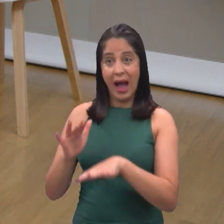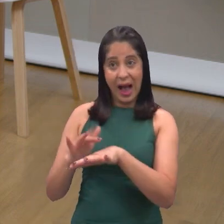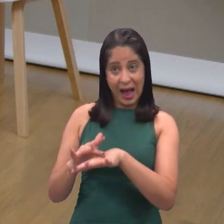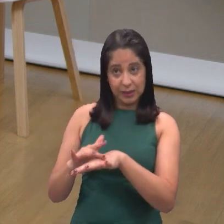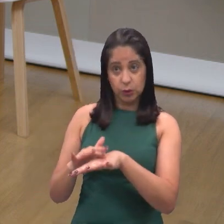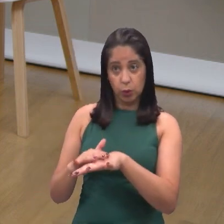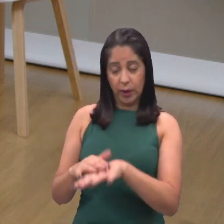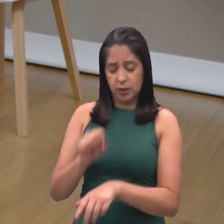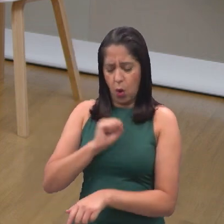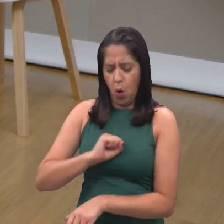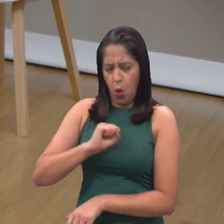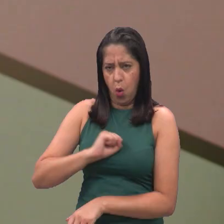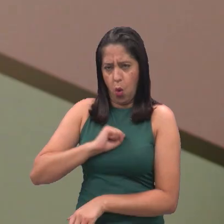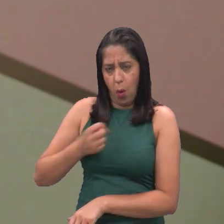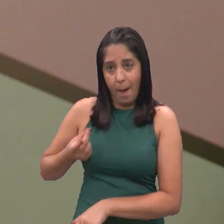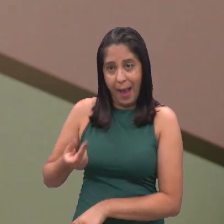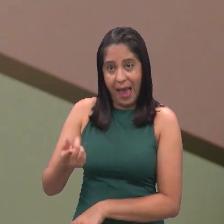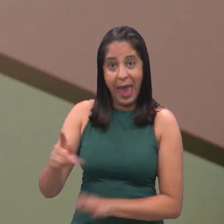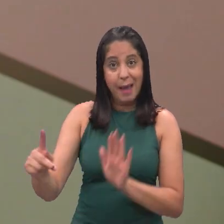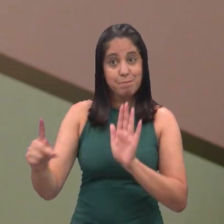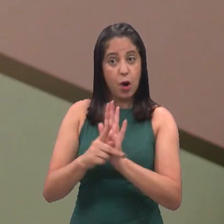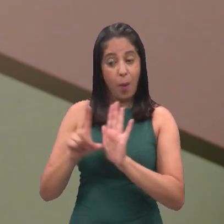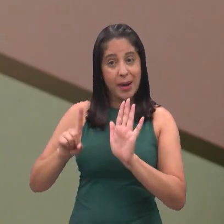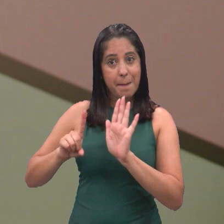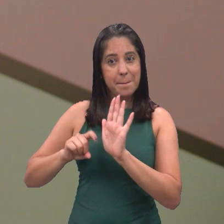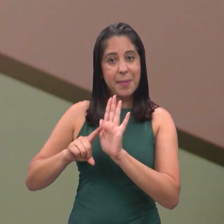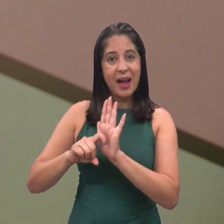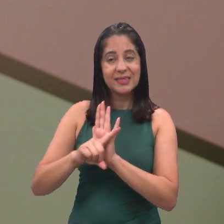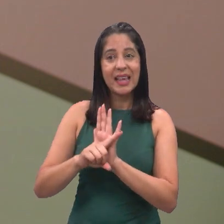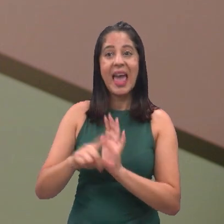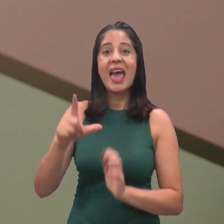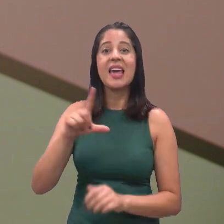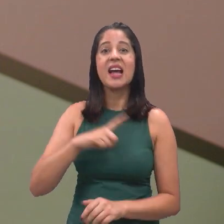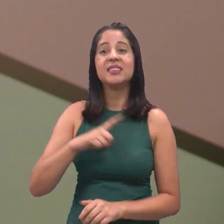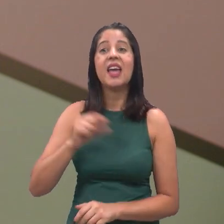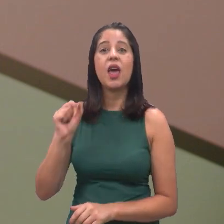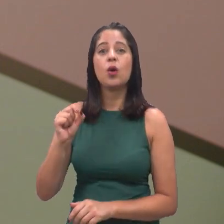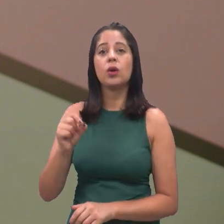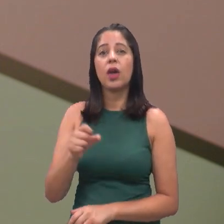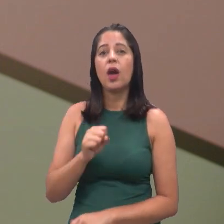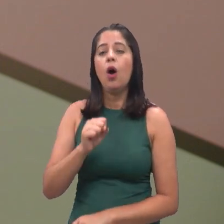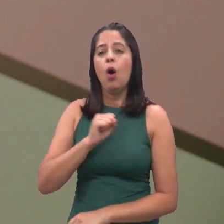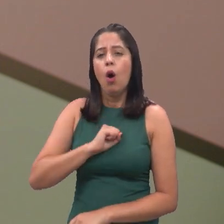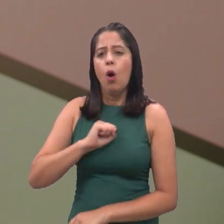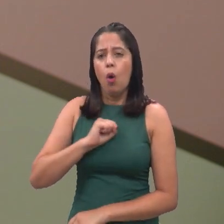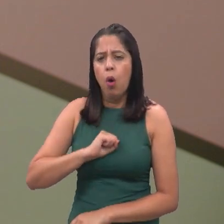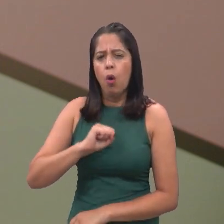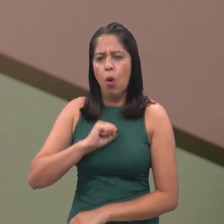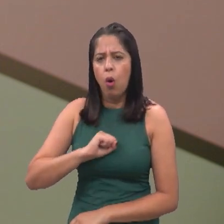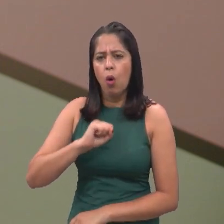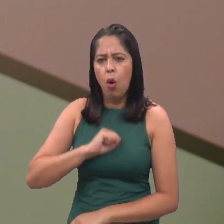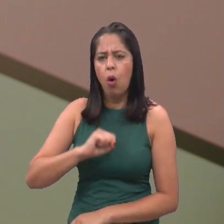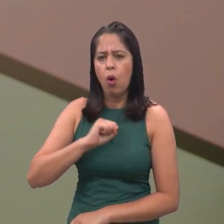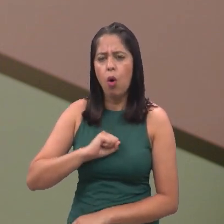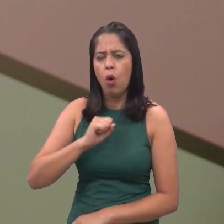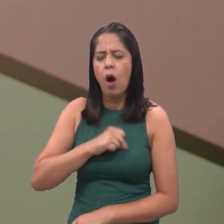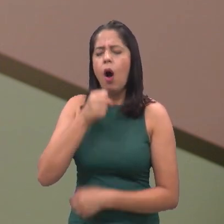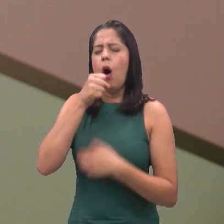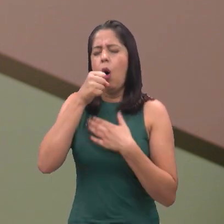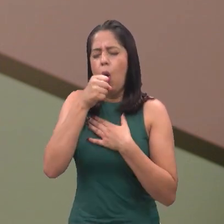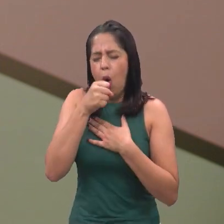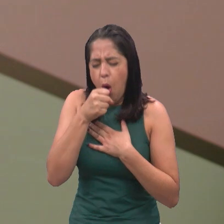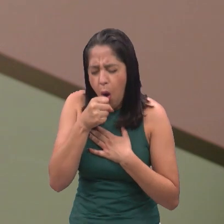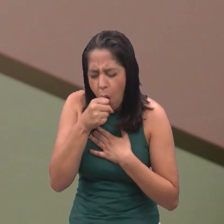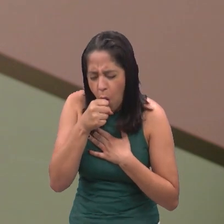doença bacteriana. E ela dá aquela tosse comprida, que antigamente o pessoal chamava essa doença da tosse comprida. Por